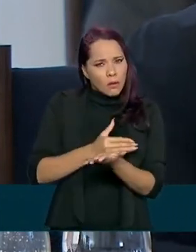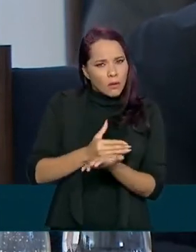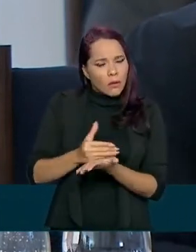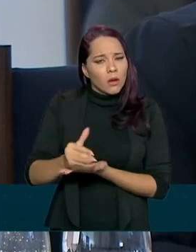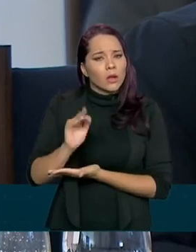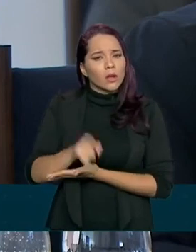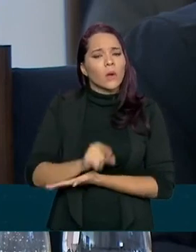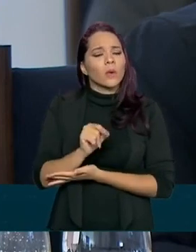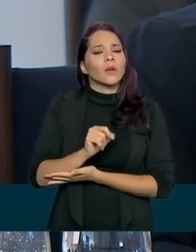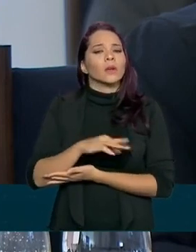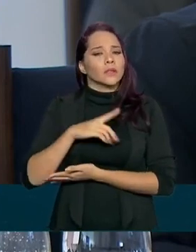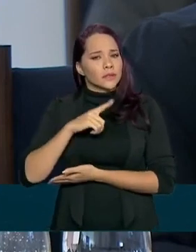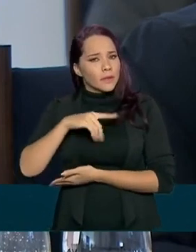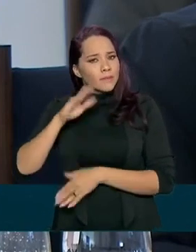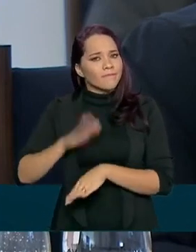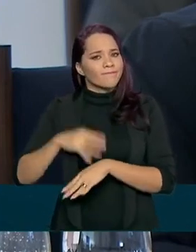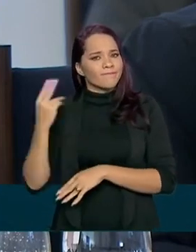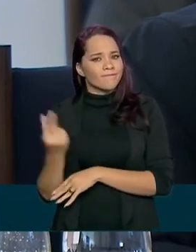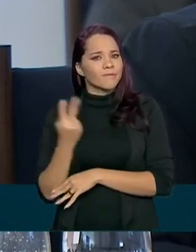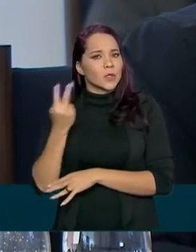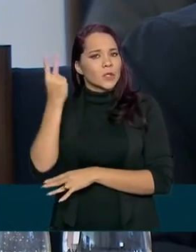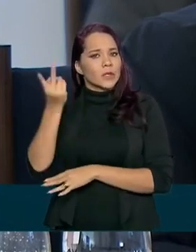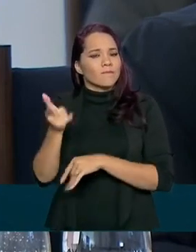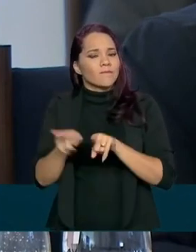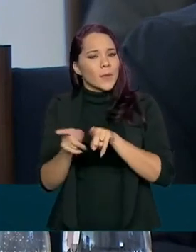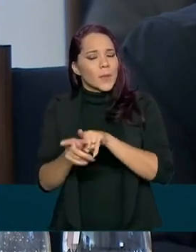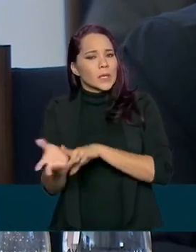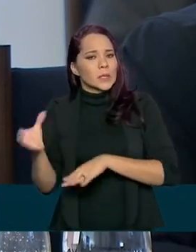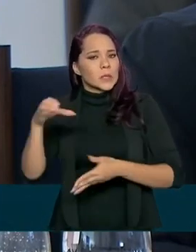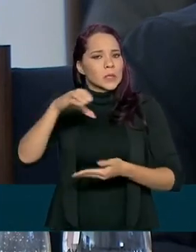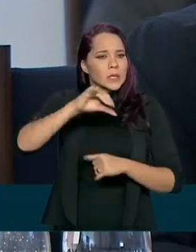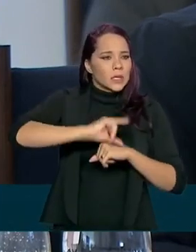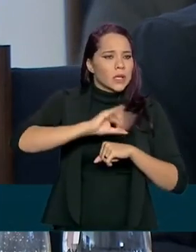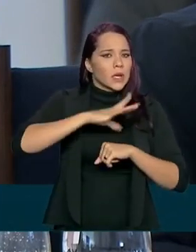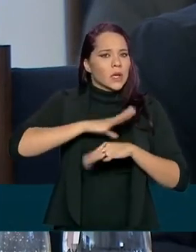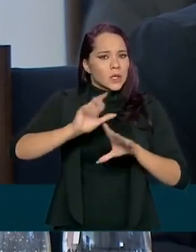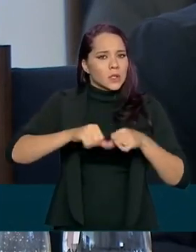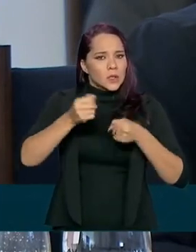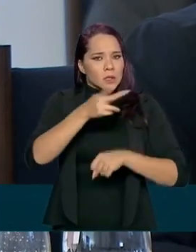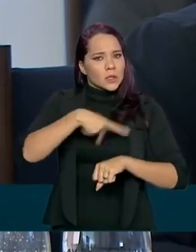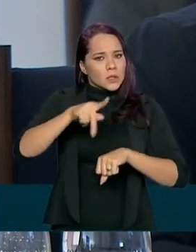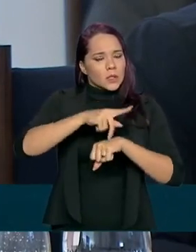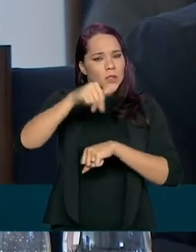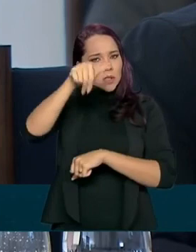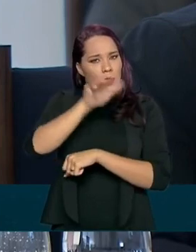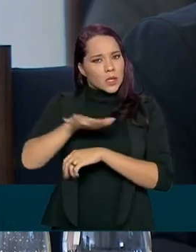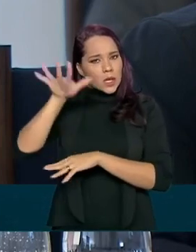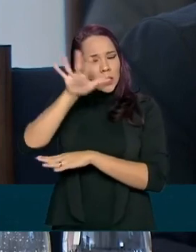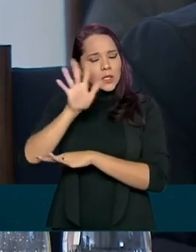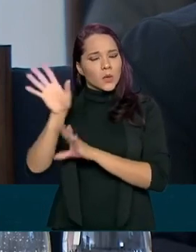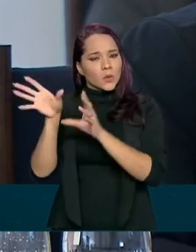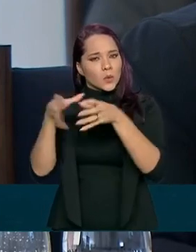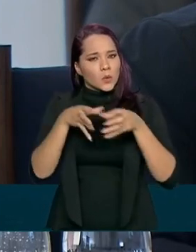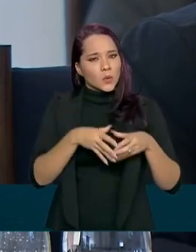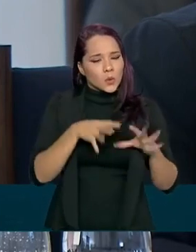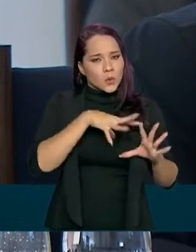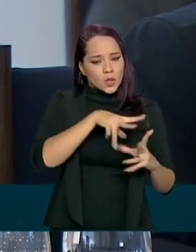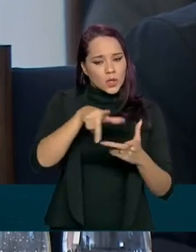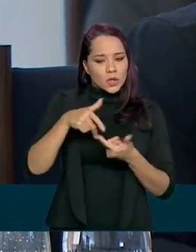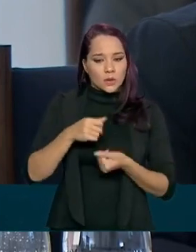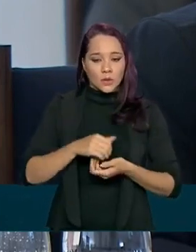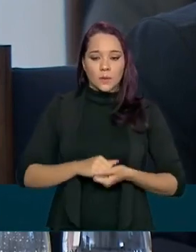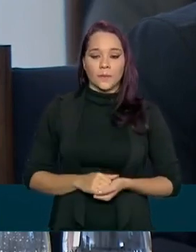começo que é de revalorizar e re centralizar os países das nações nos organismos internacionais